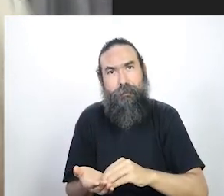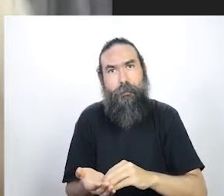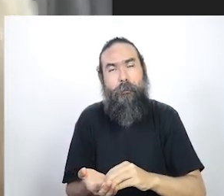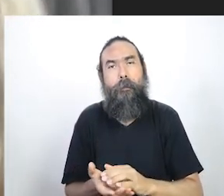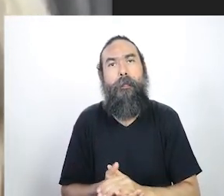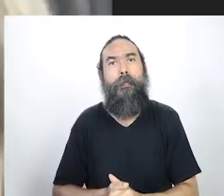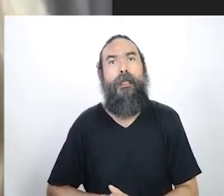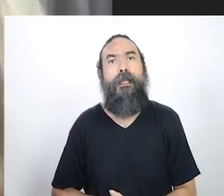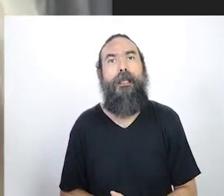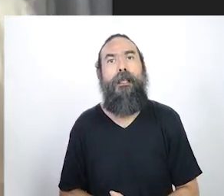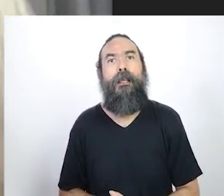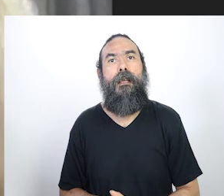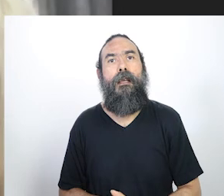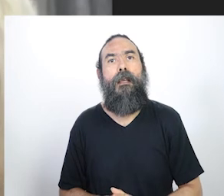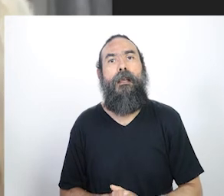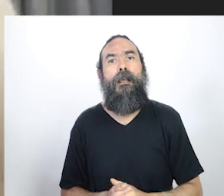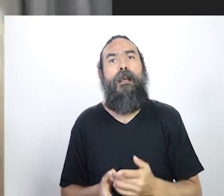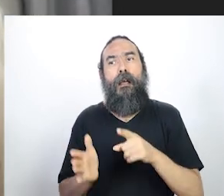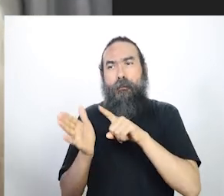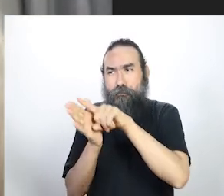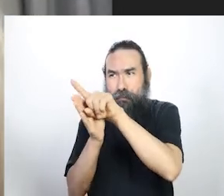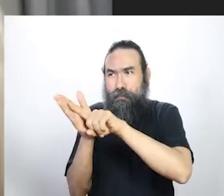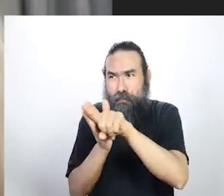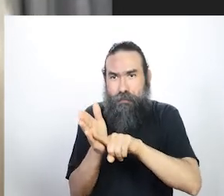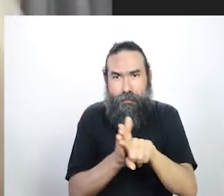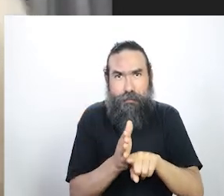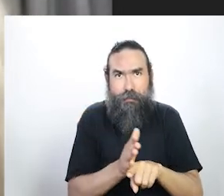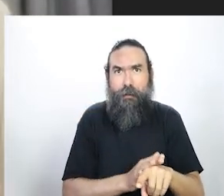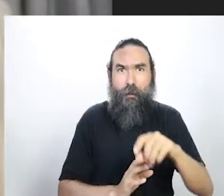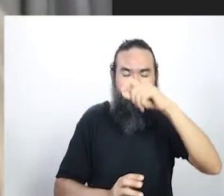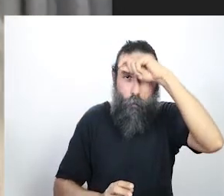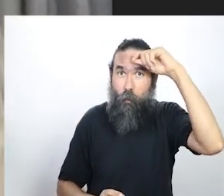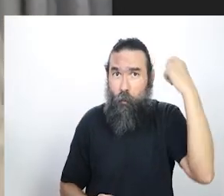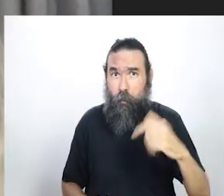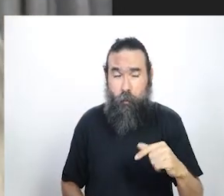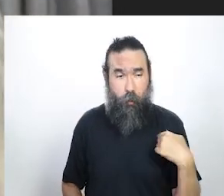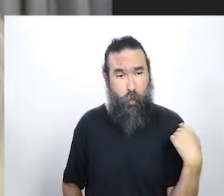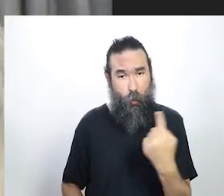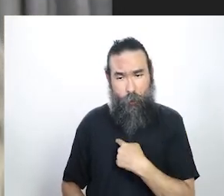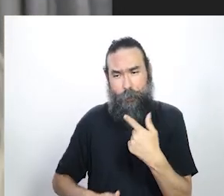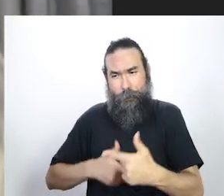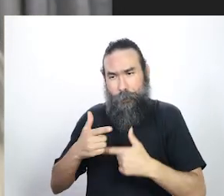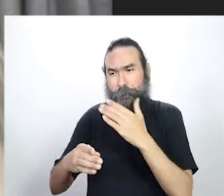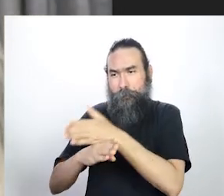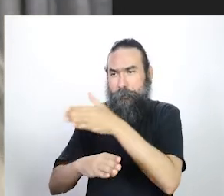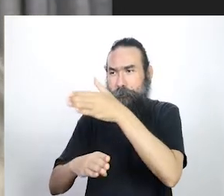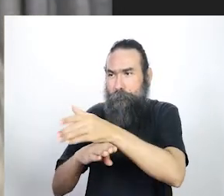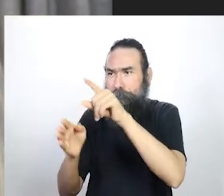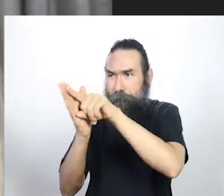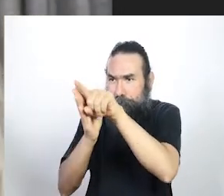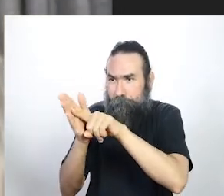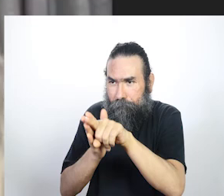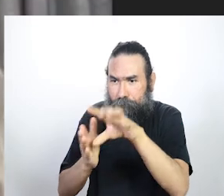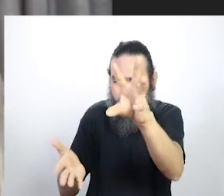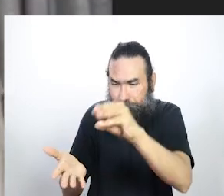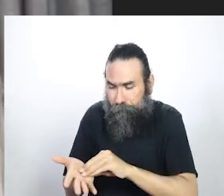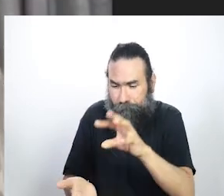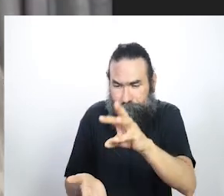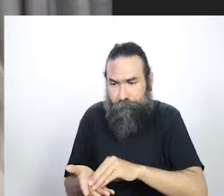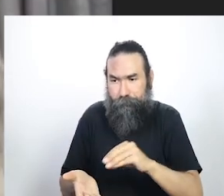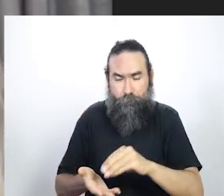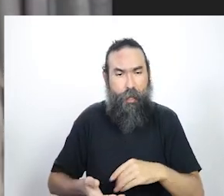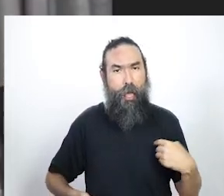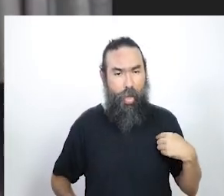trabalhar o mapeamento, trabalhar os dados, os números, né? Então, isso é uma função muito nossa e acho que